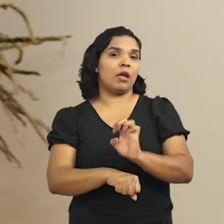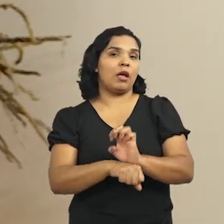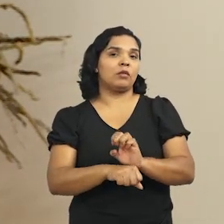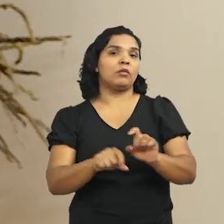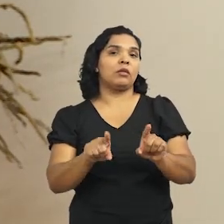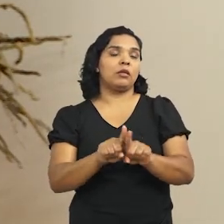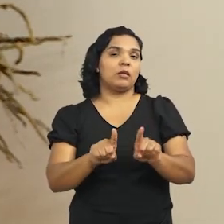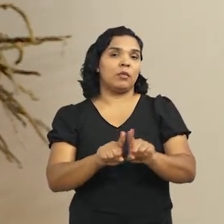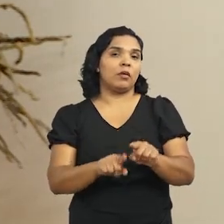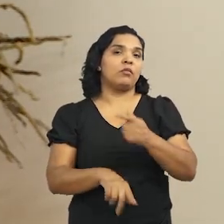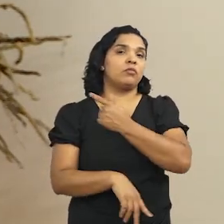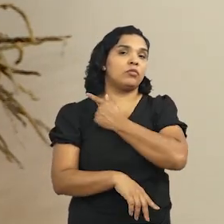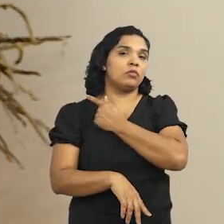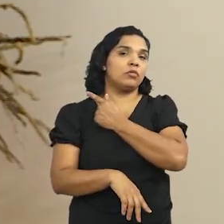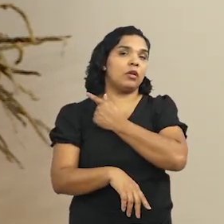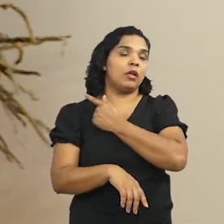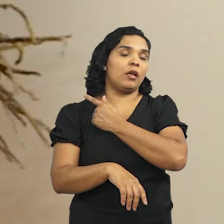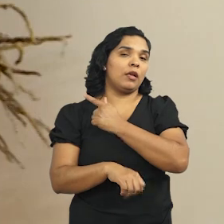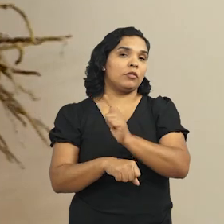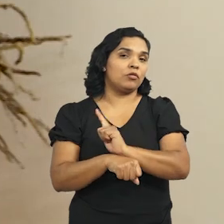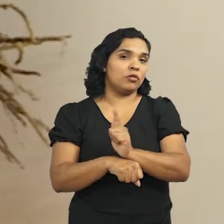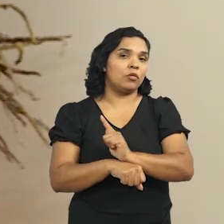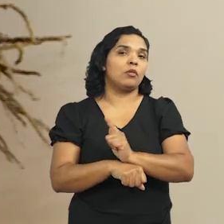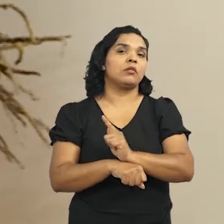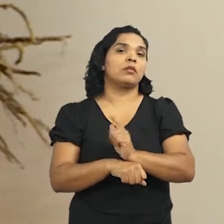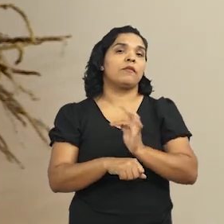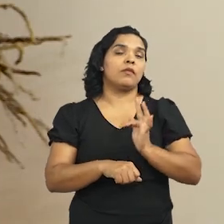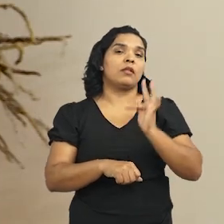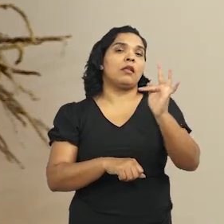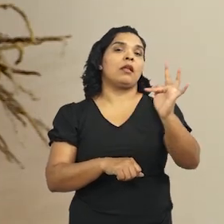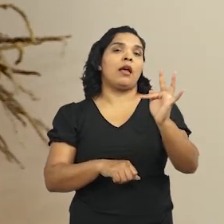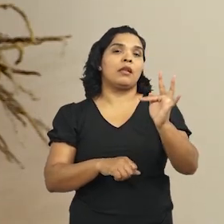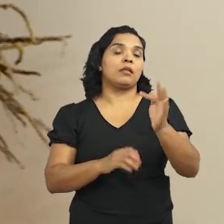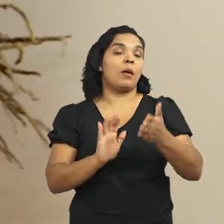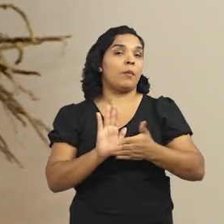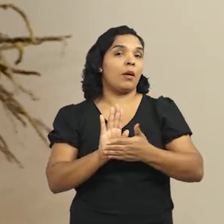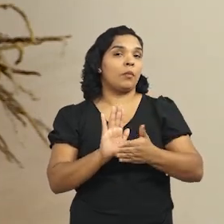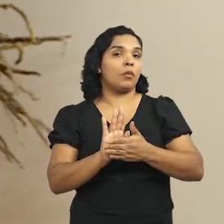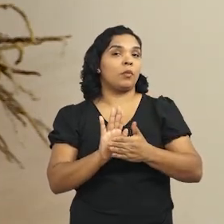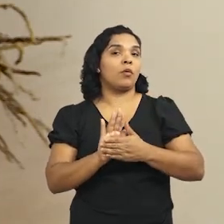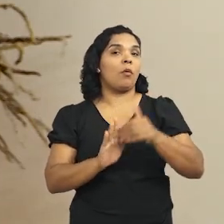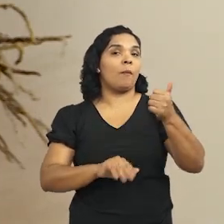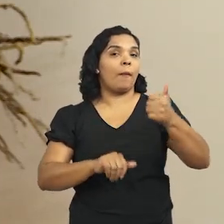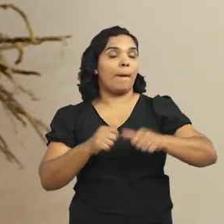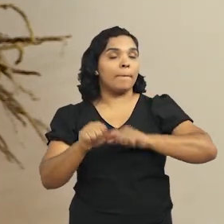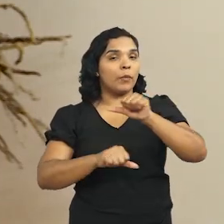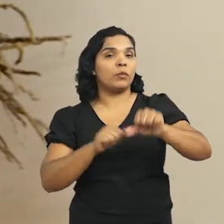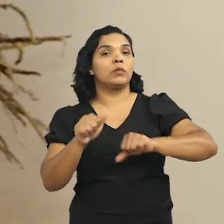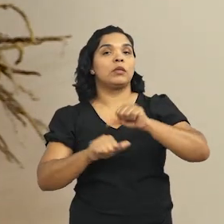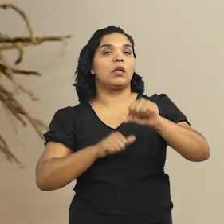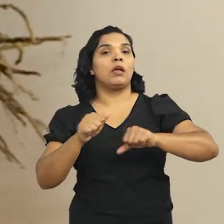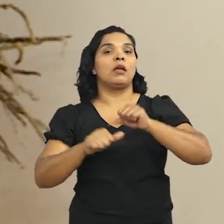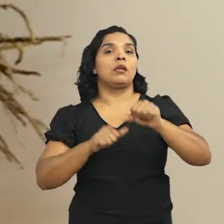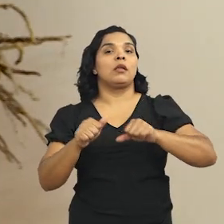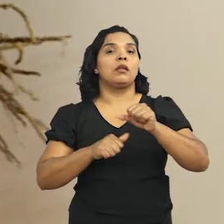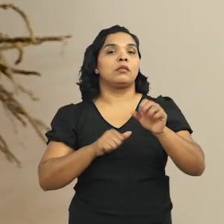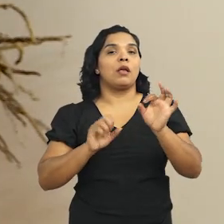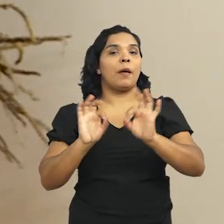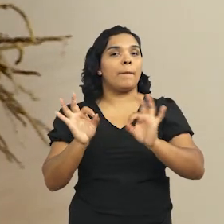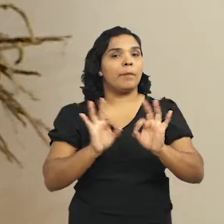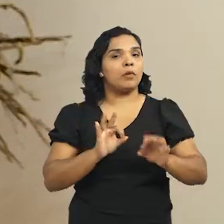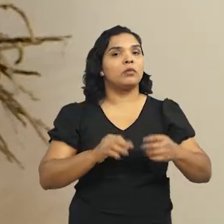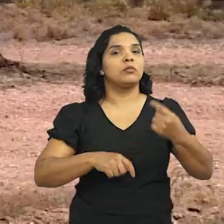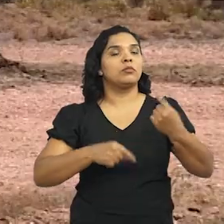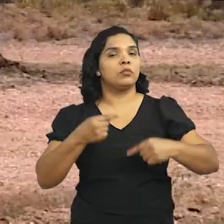Estado inteiro para os gestores, né, federais, municipais e estaduais, para propor uma revisão